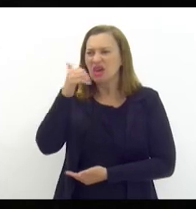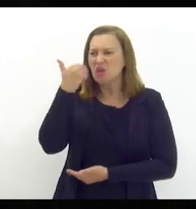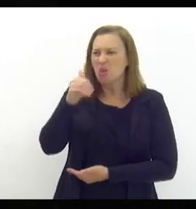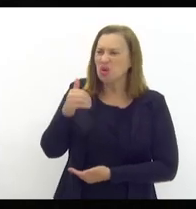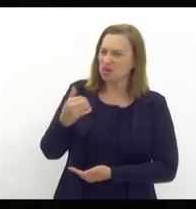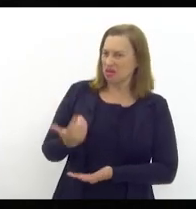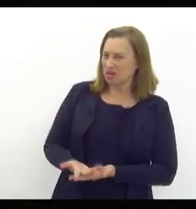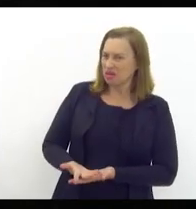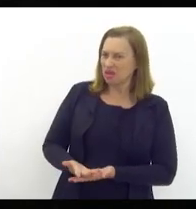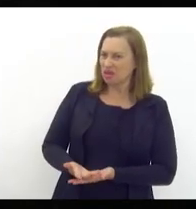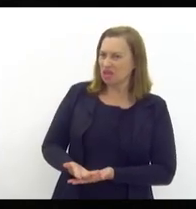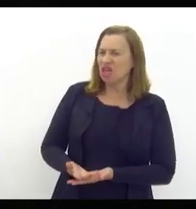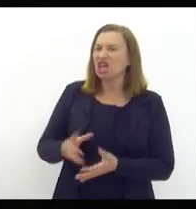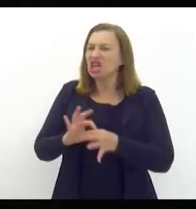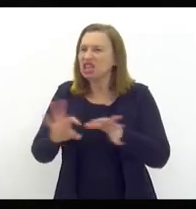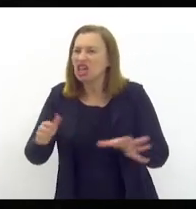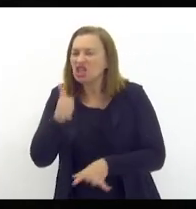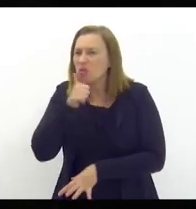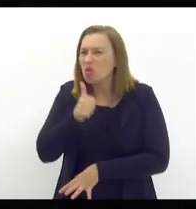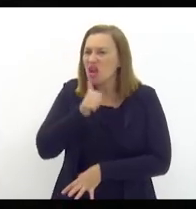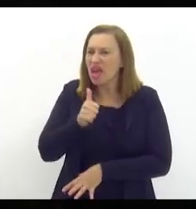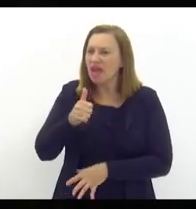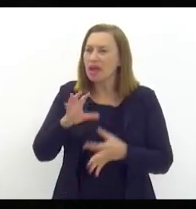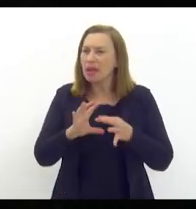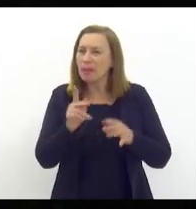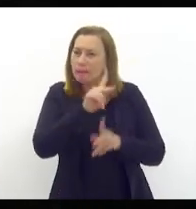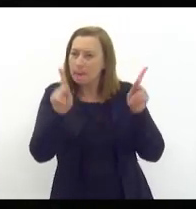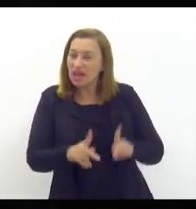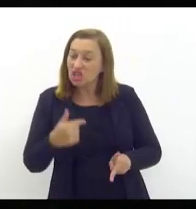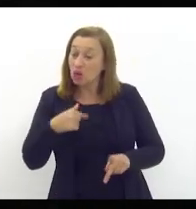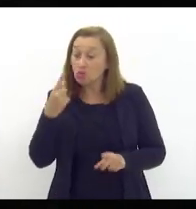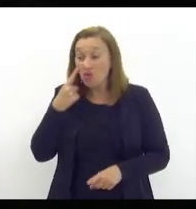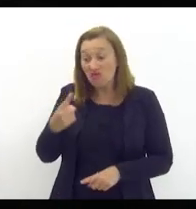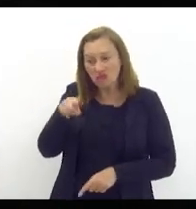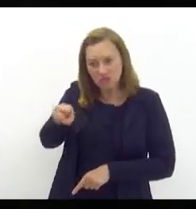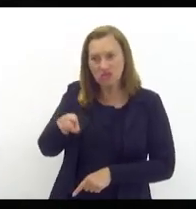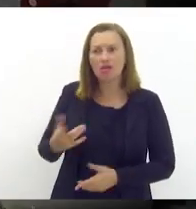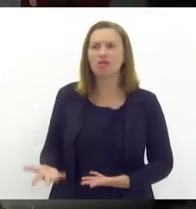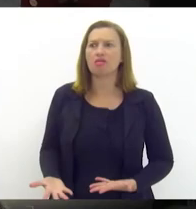deixa as marisqueiras em paz, porque eu estou ligada de olho em você. Muito bem.